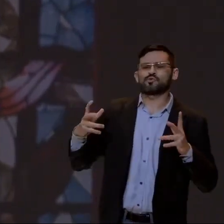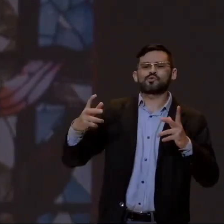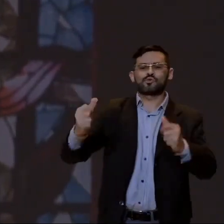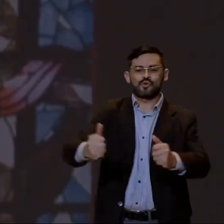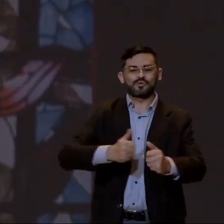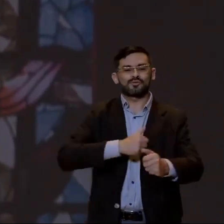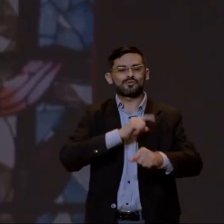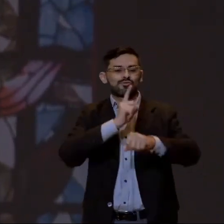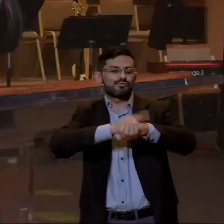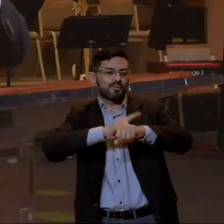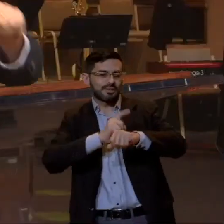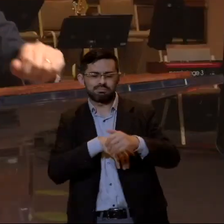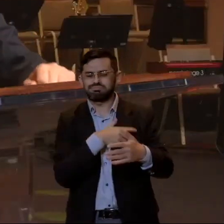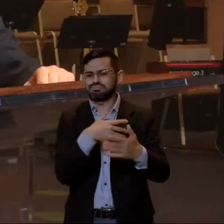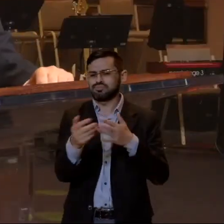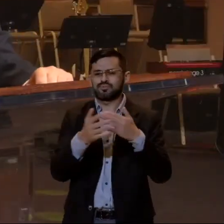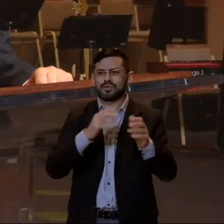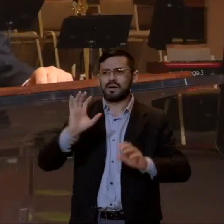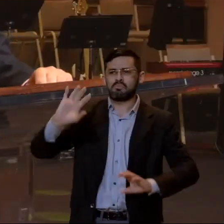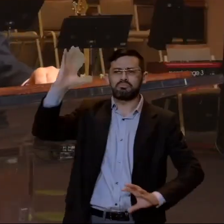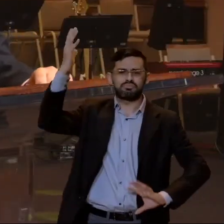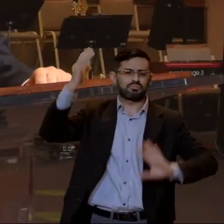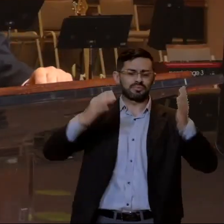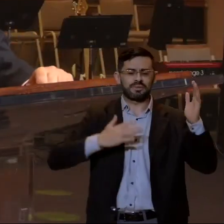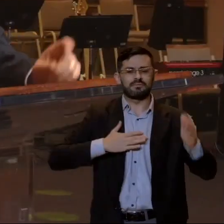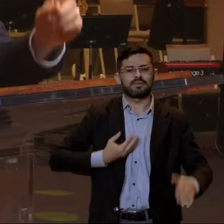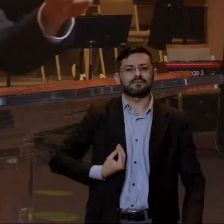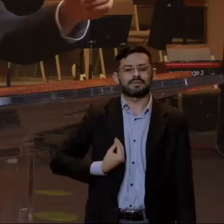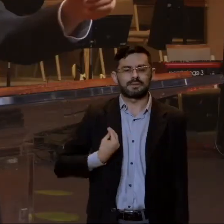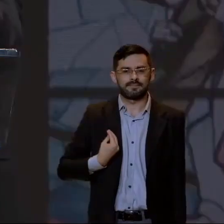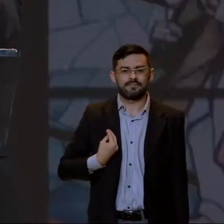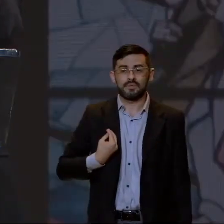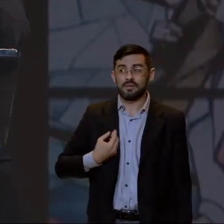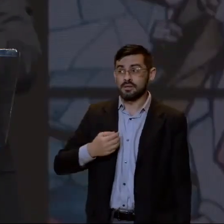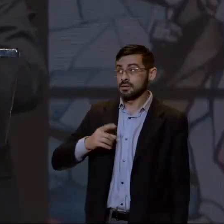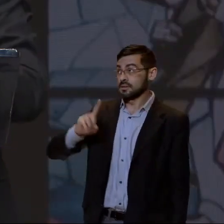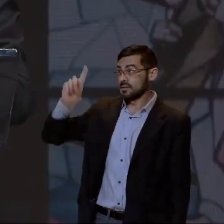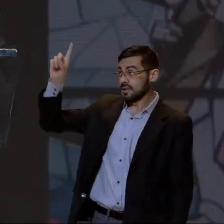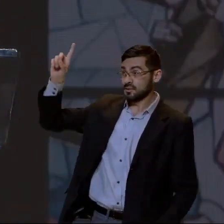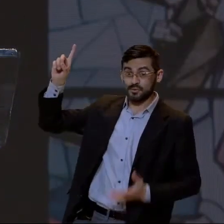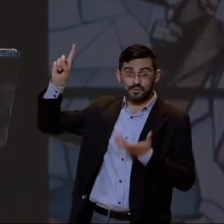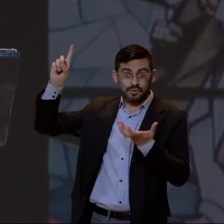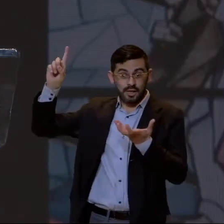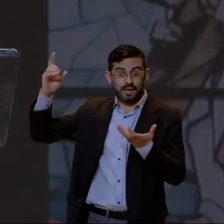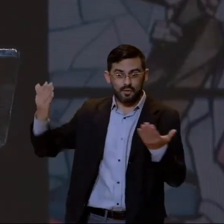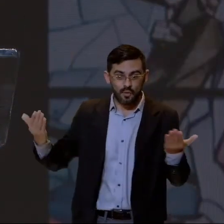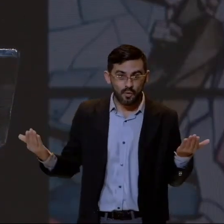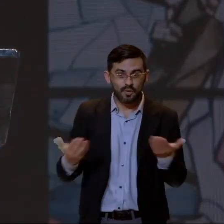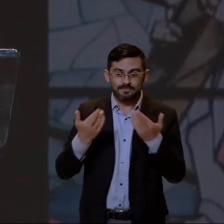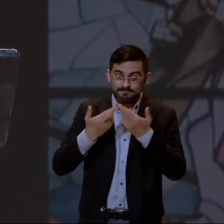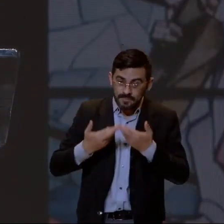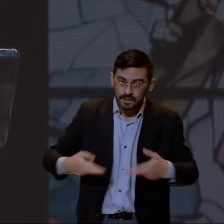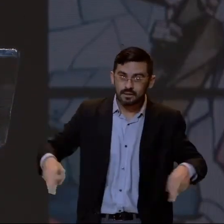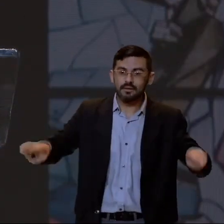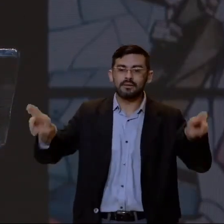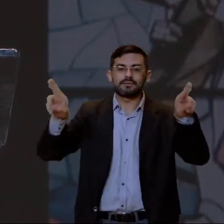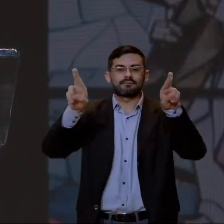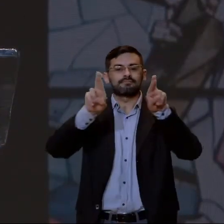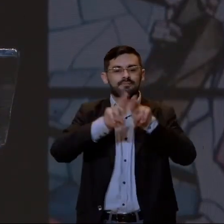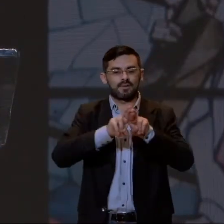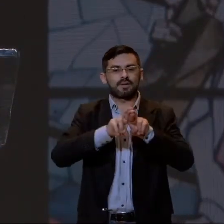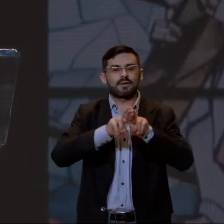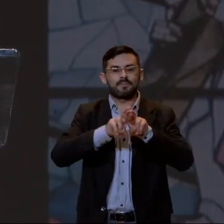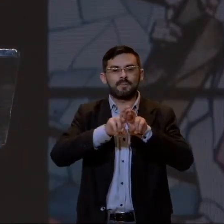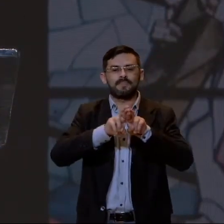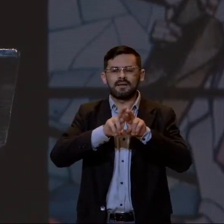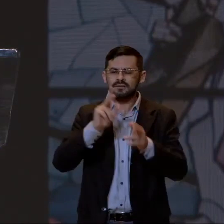qualquer circunstância que venha acontecer na minha vida. Deus quer hoje restaurar